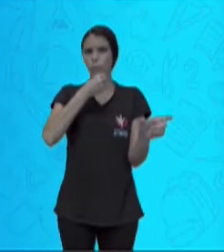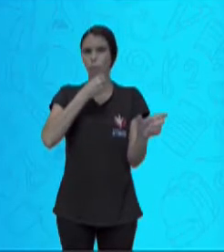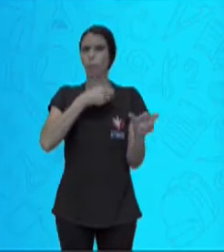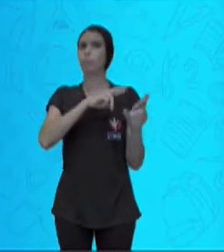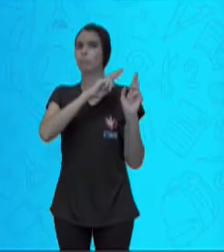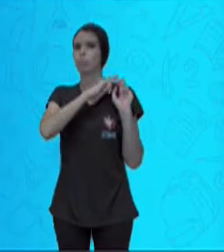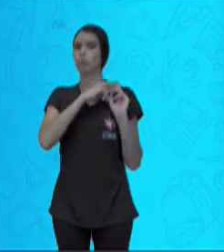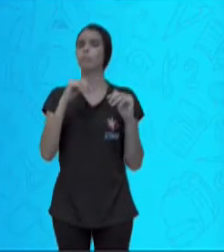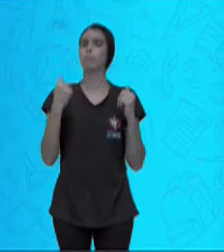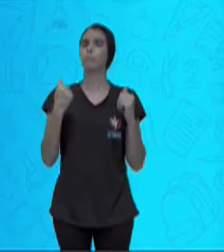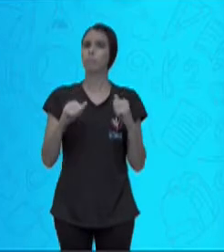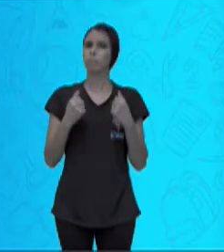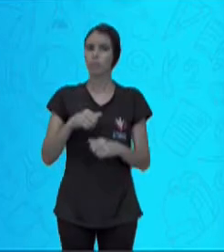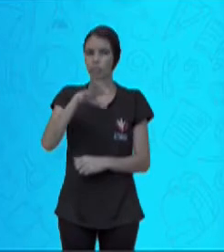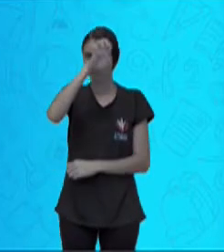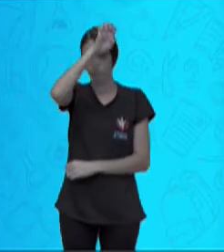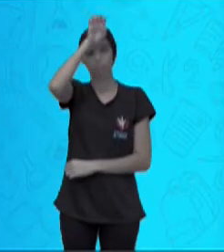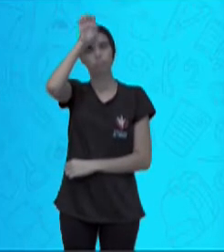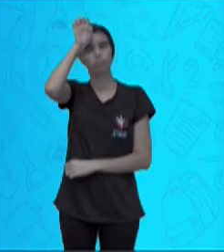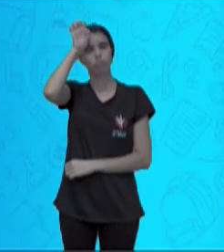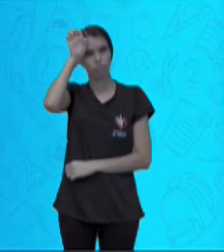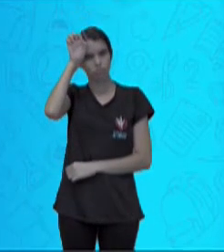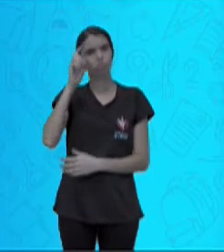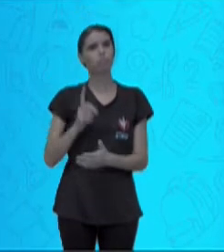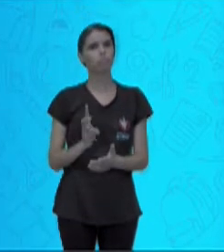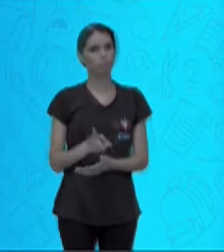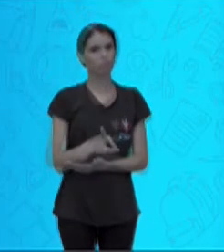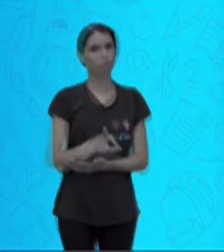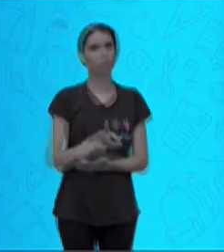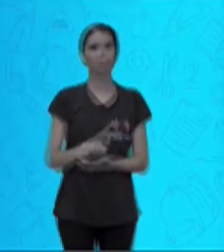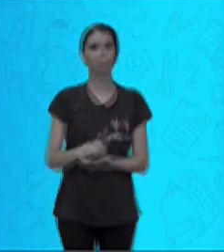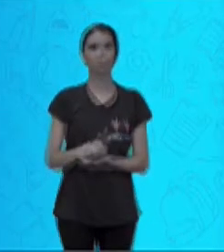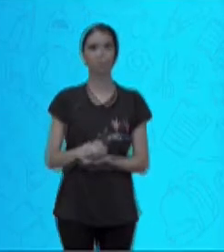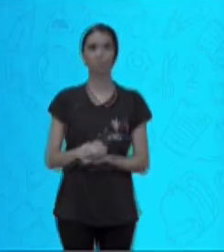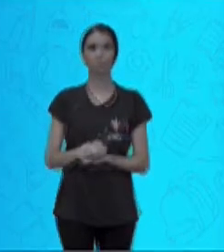deverá prevalecer sempre.